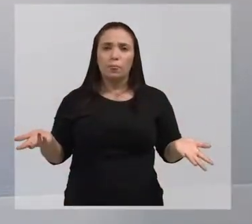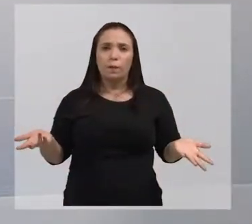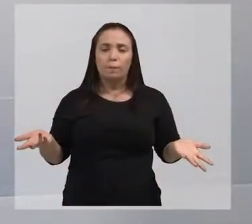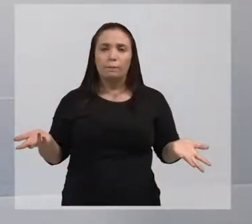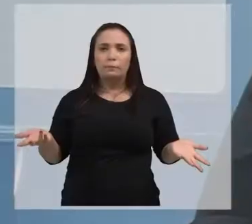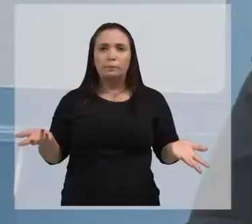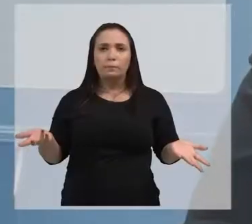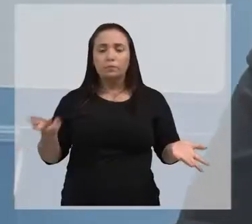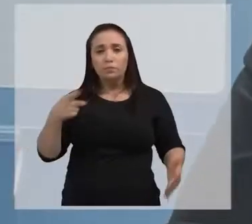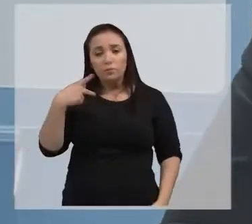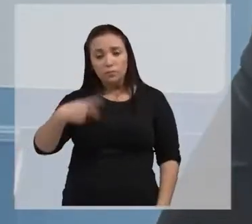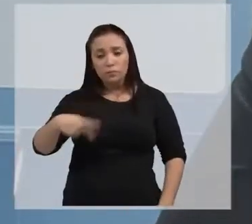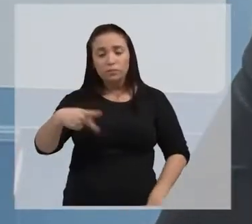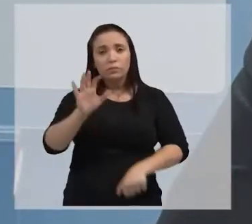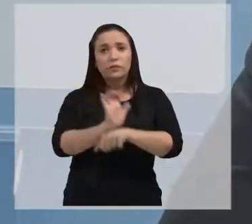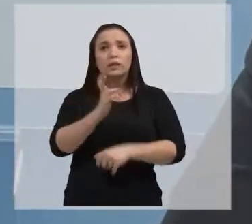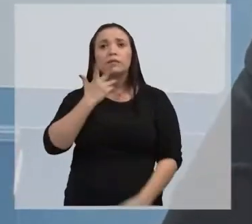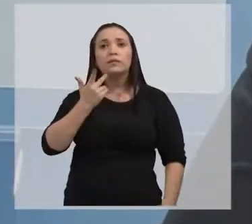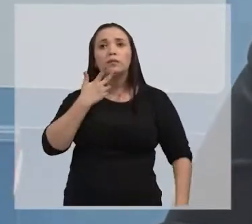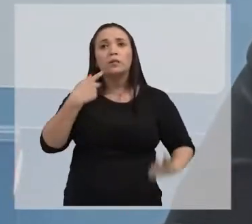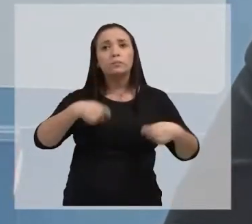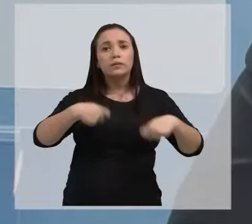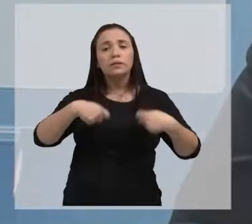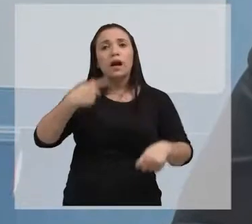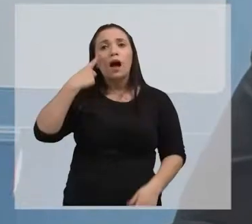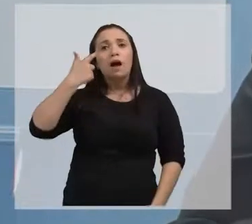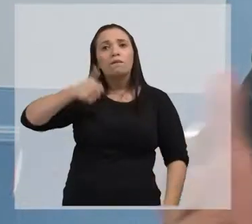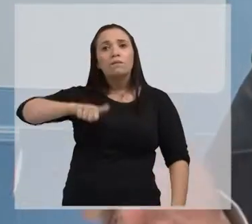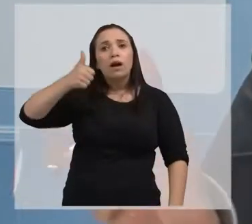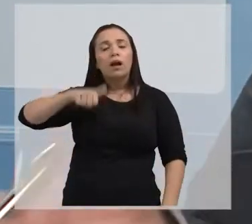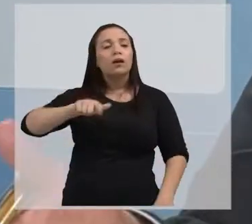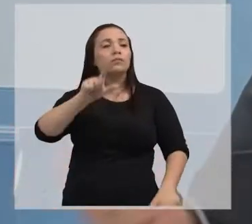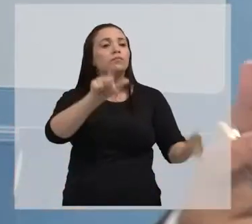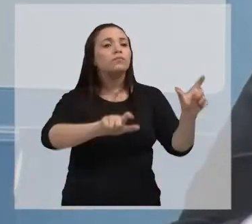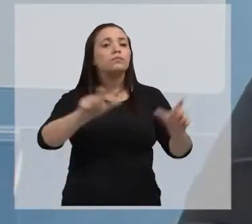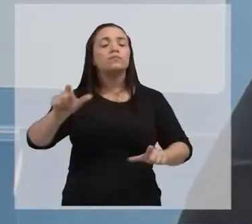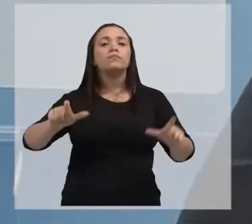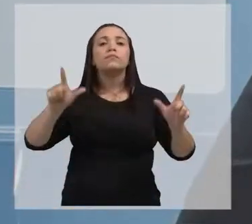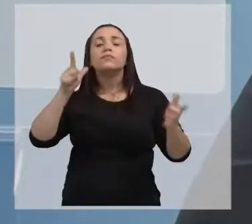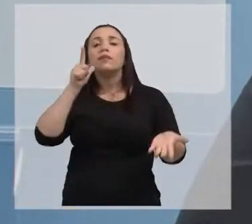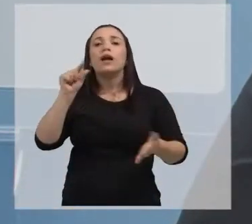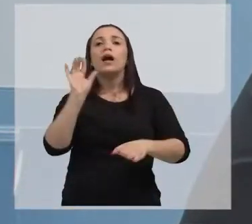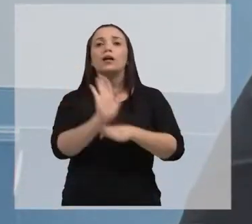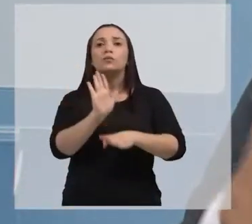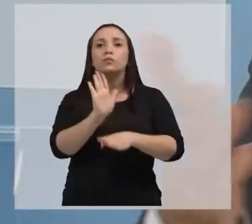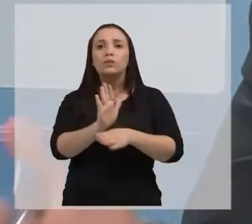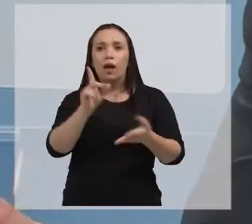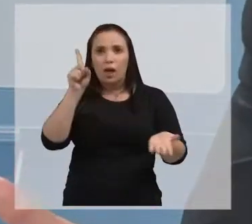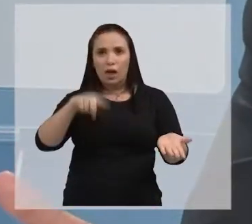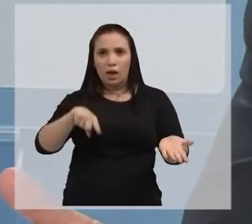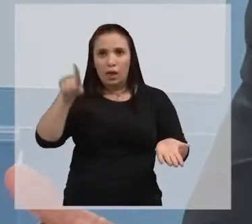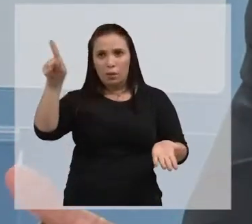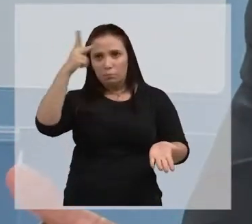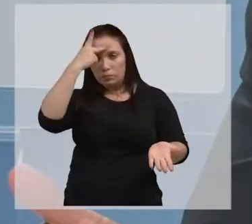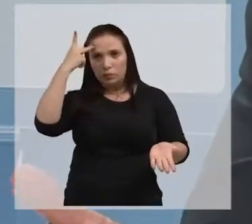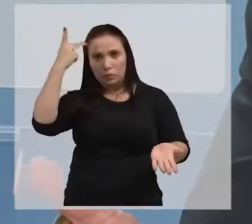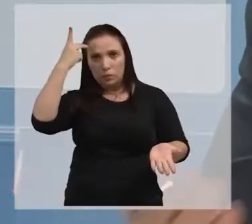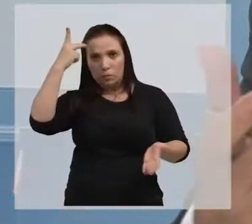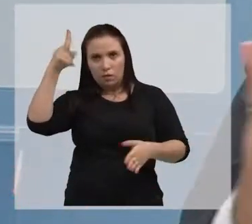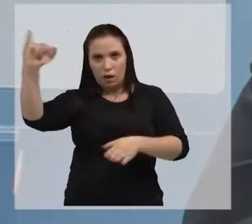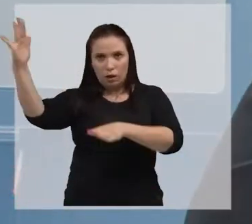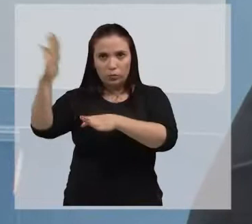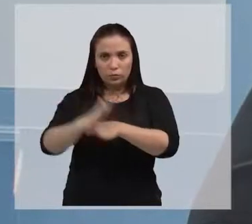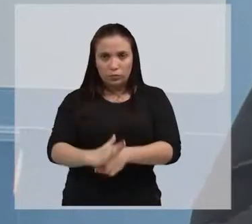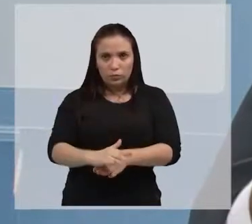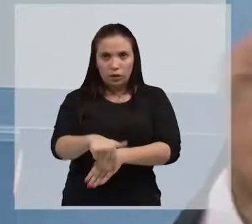o cidadão cearense tem que avaliar o seguinte, quem que vai fazer alguma coisa pelo Ceará? Serão os paulistas? Eu